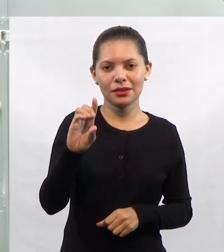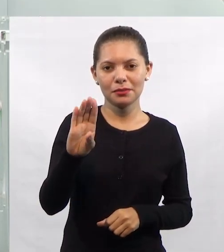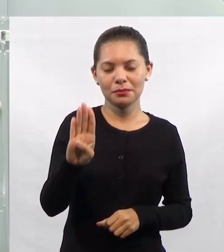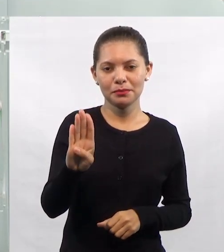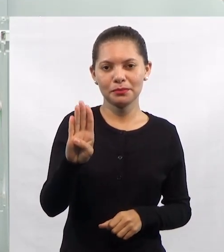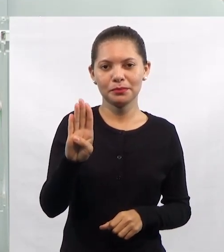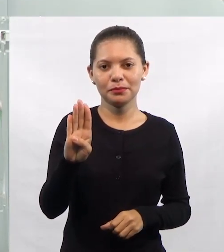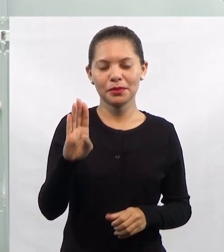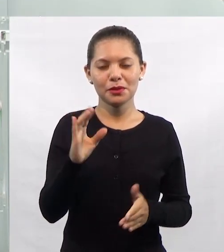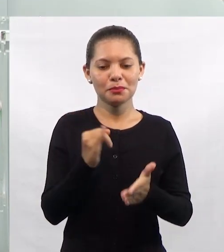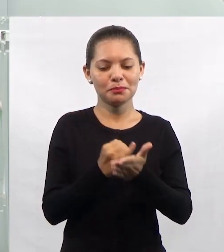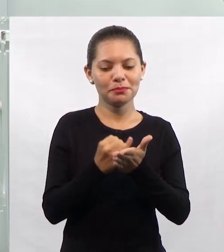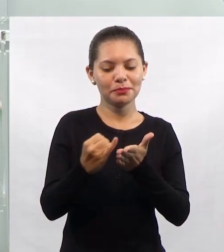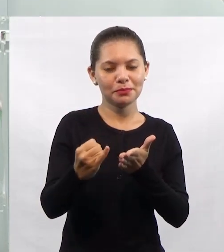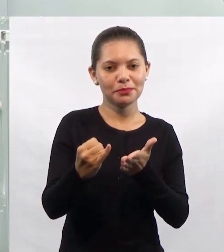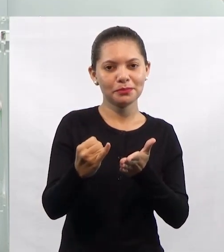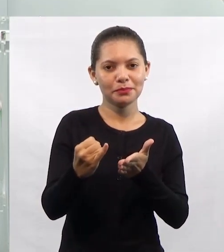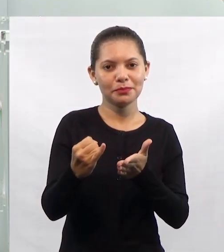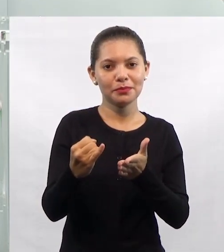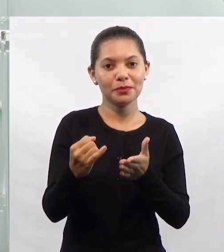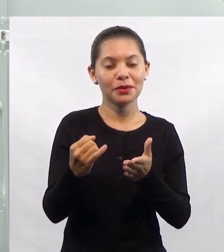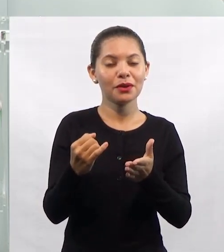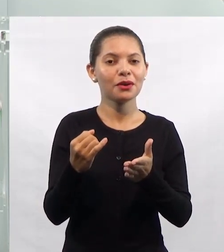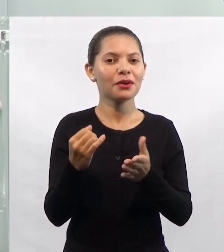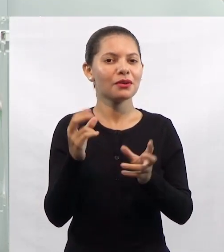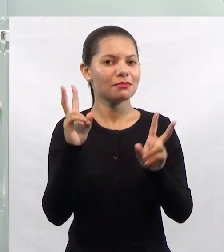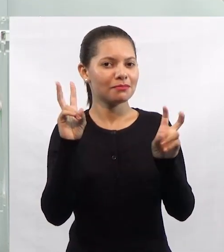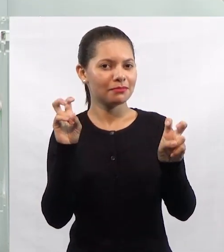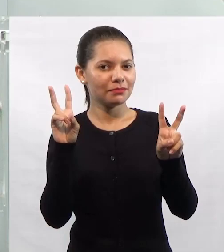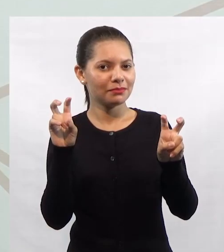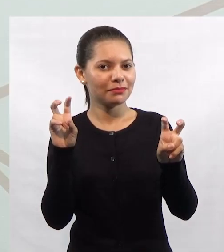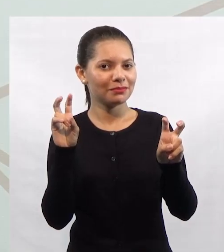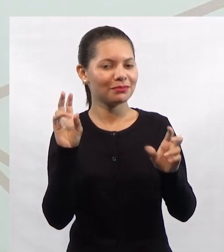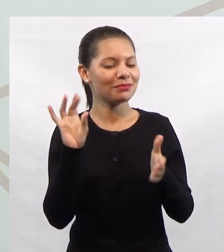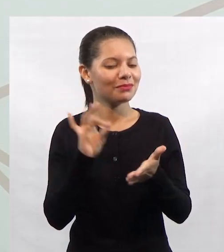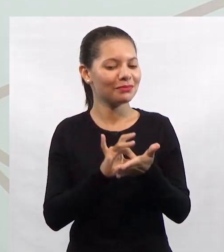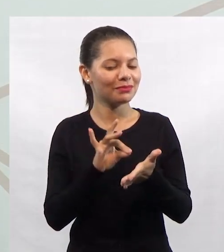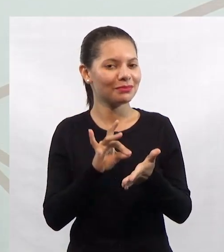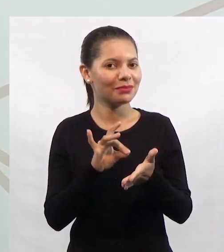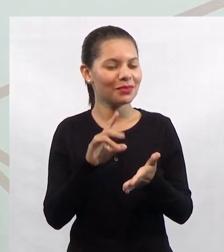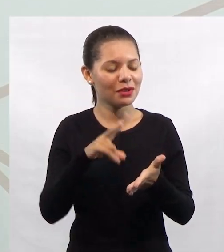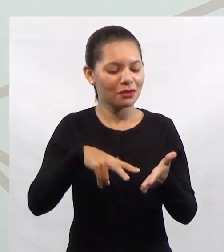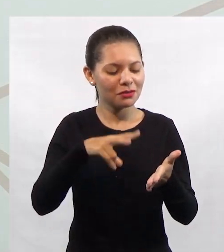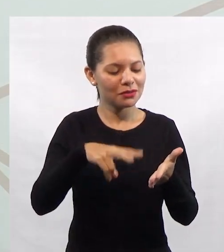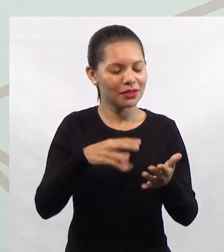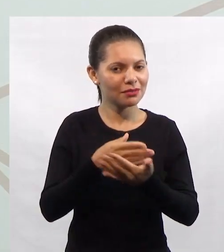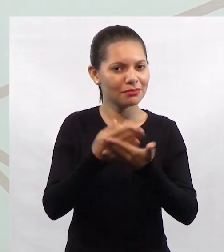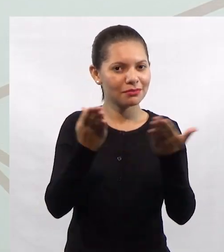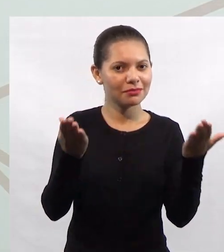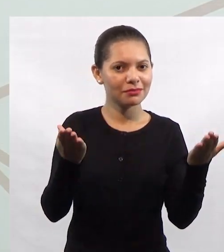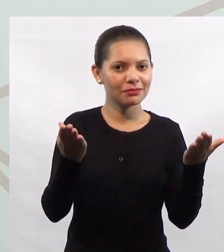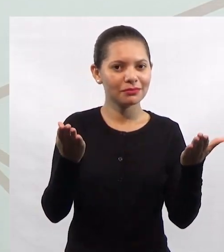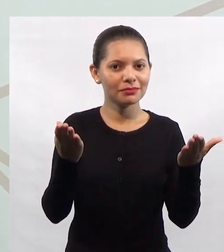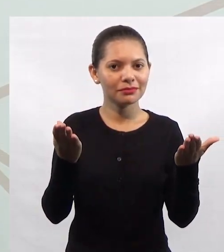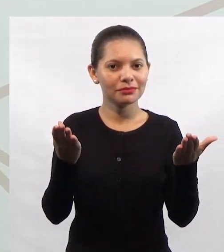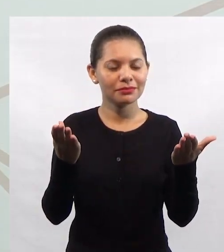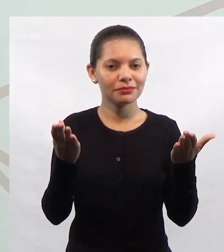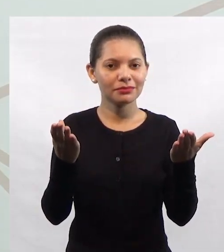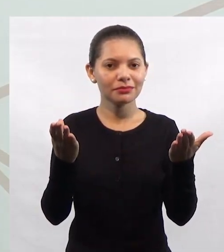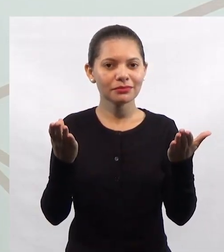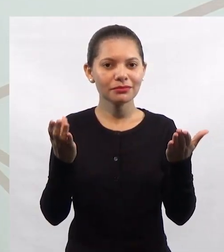LDB. E para começar, vamos fazer uma citação, não é verdade? Então vou ler aqui, olha para vocês,